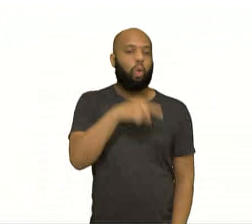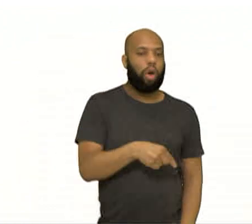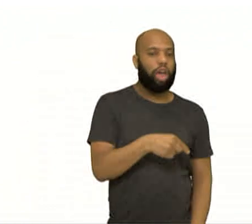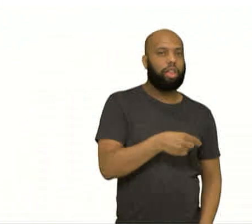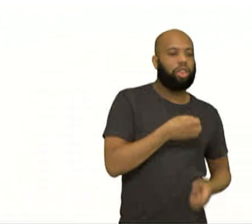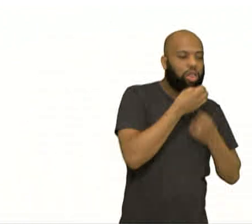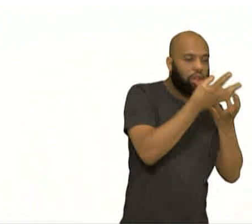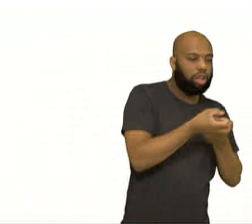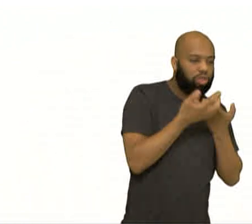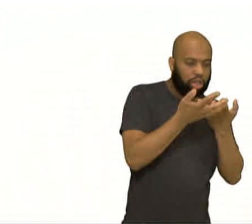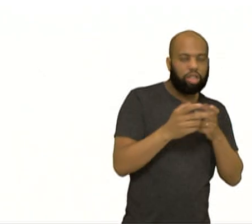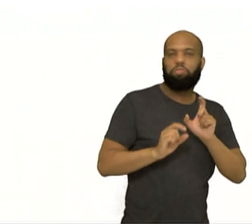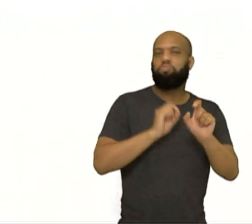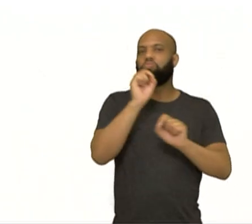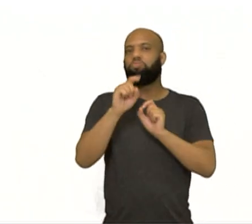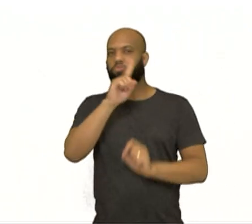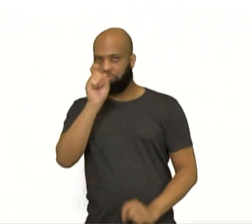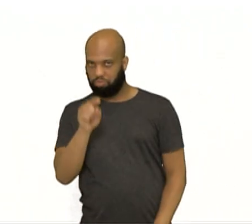uma notícia?